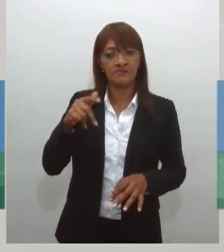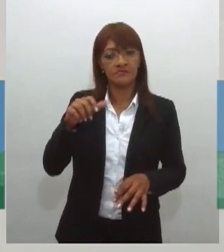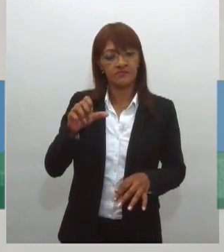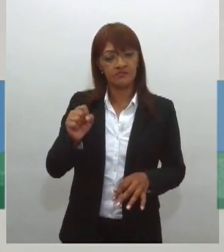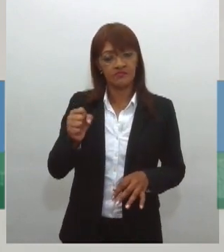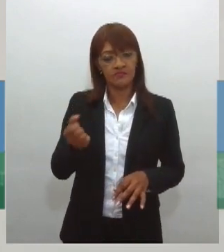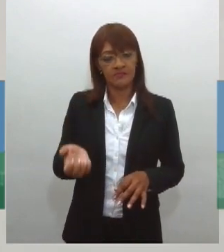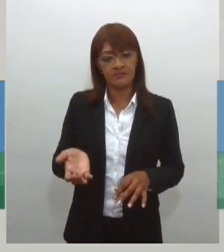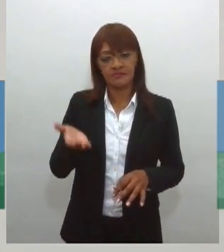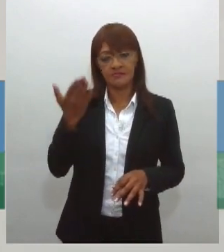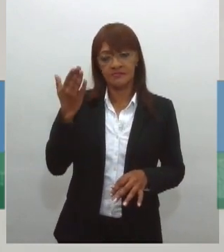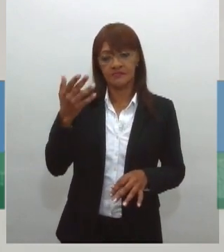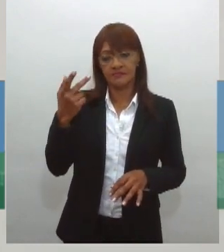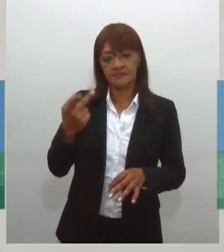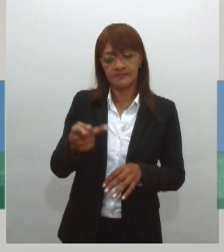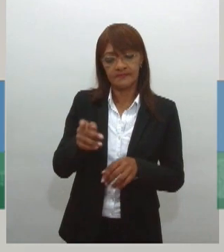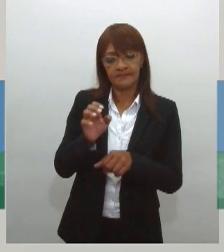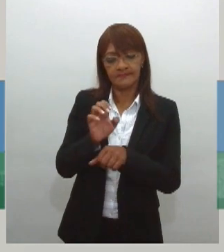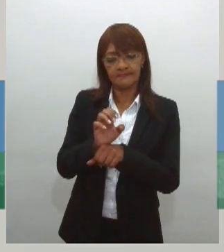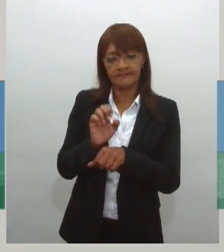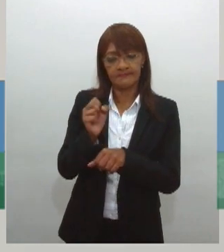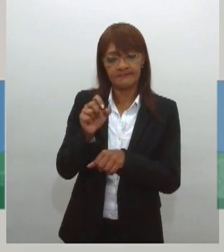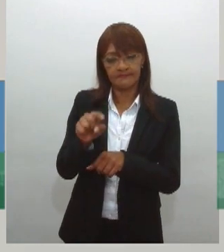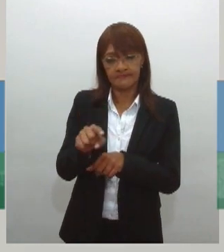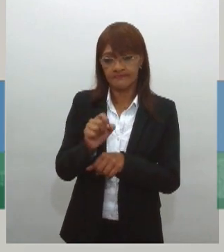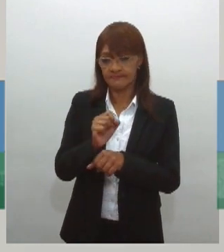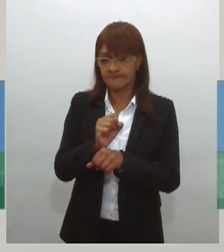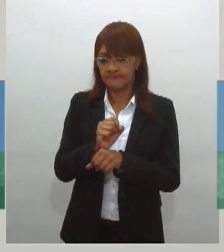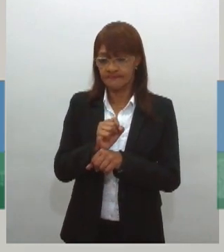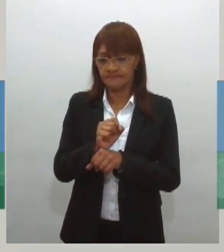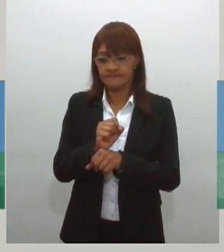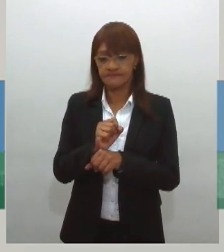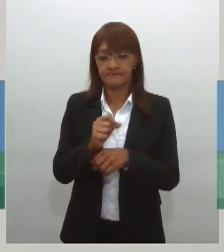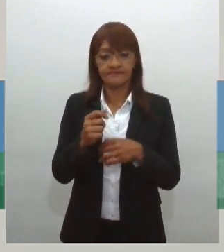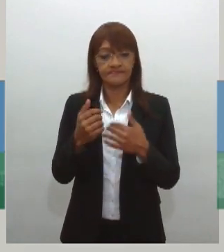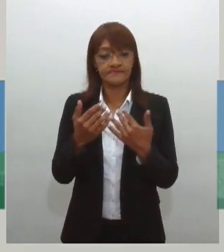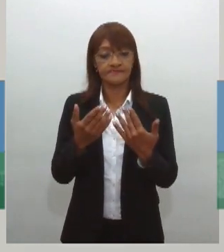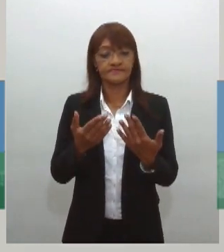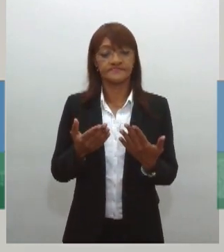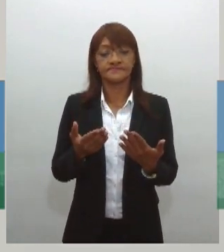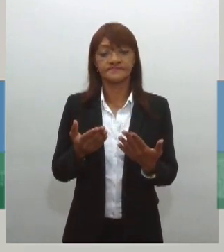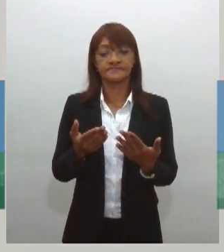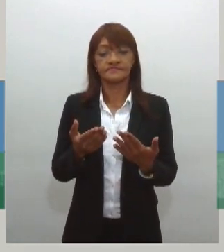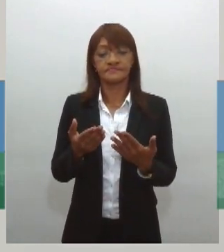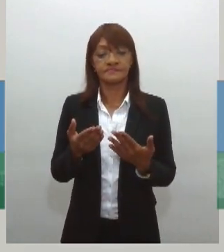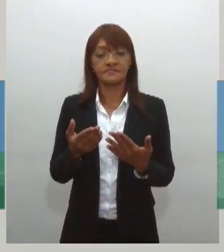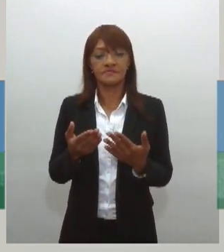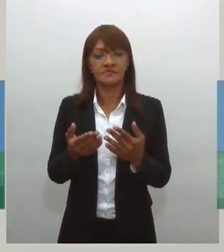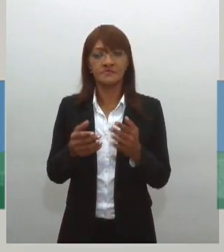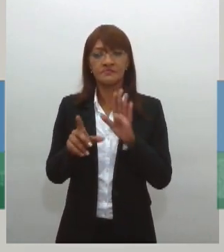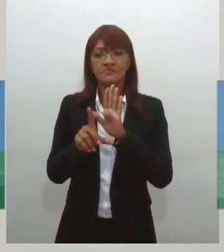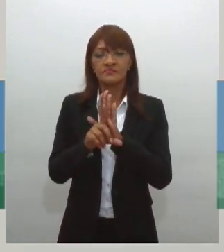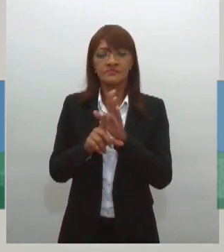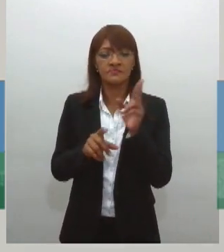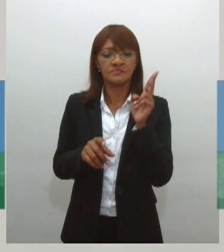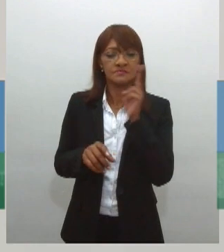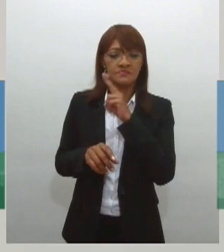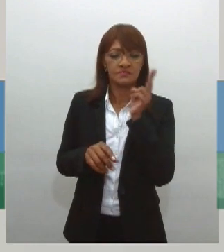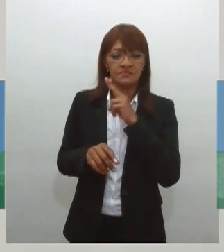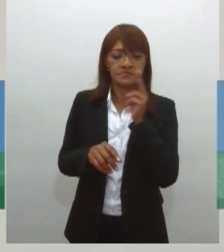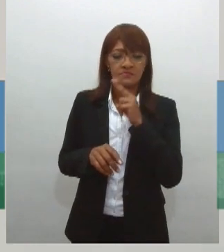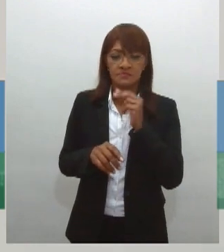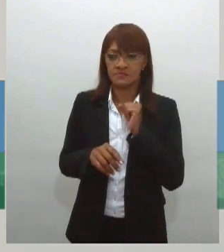gente pensa em estado e municípios. Né, foi uma lei emergencial, tivemos as dificuldades